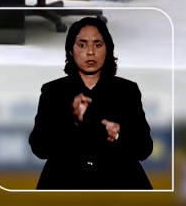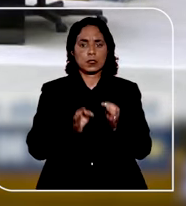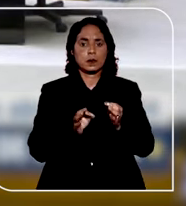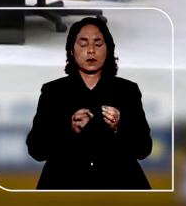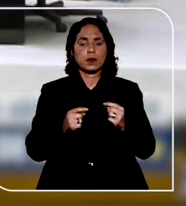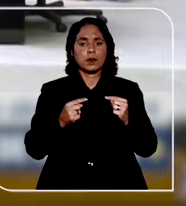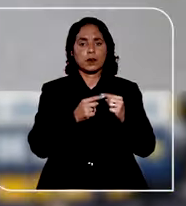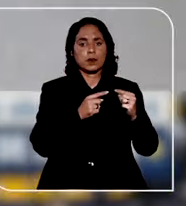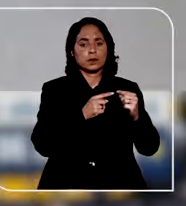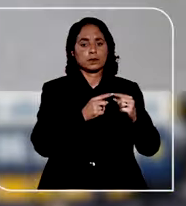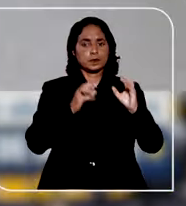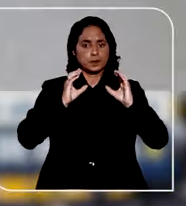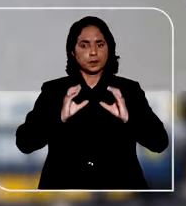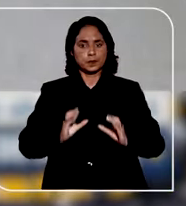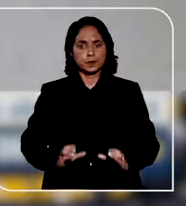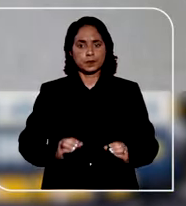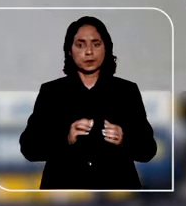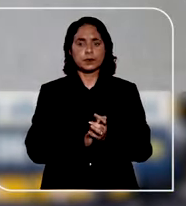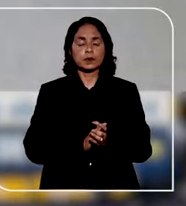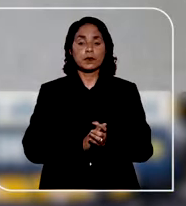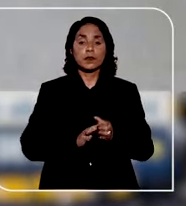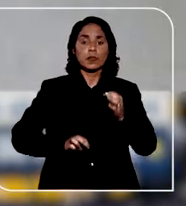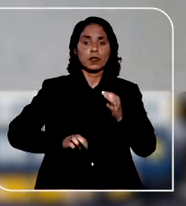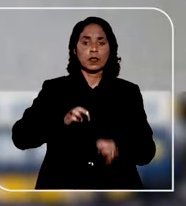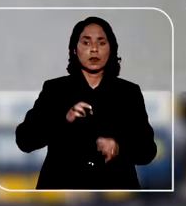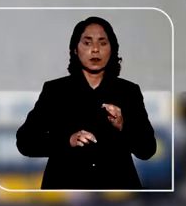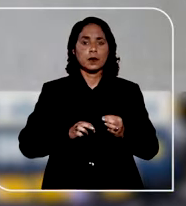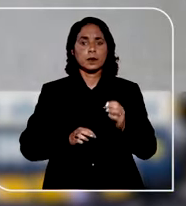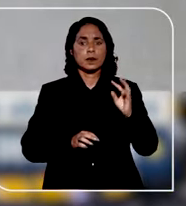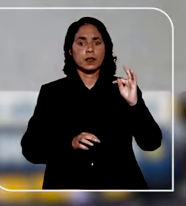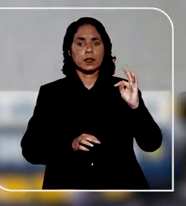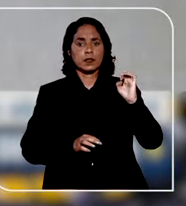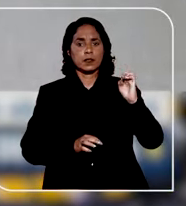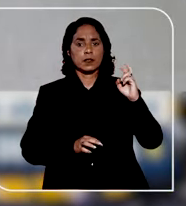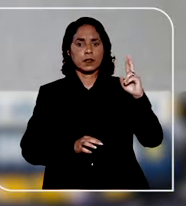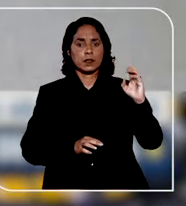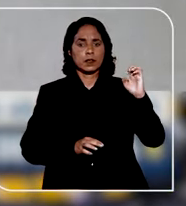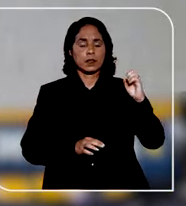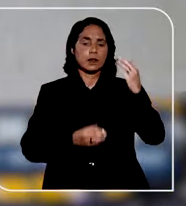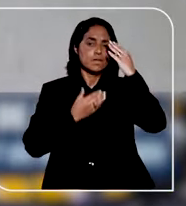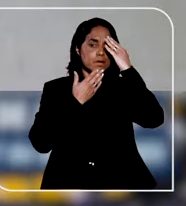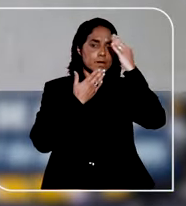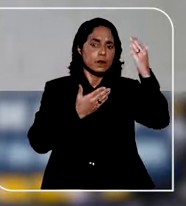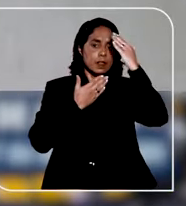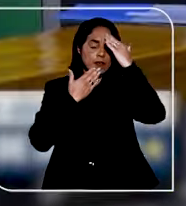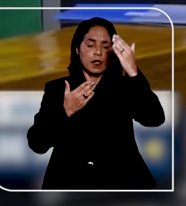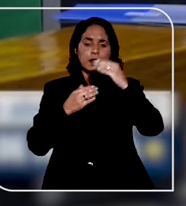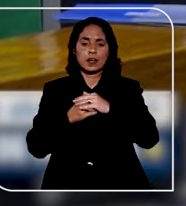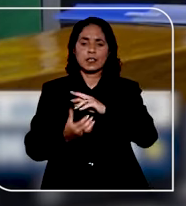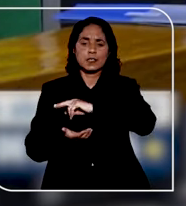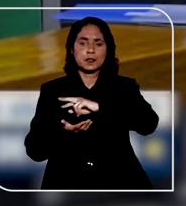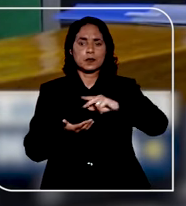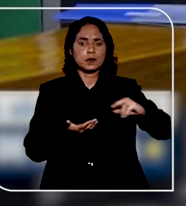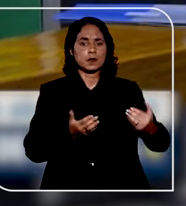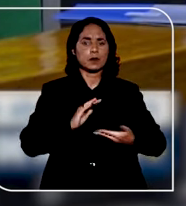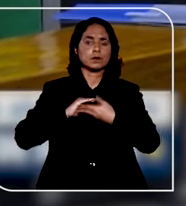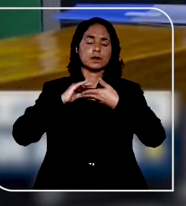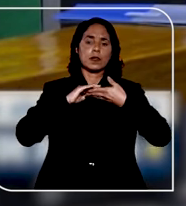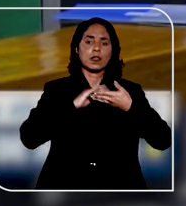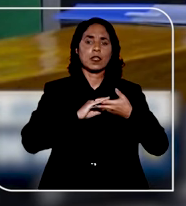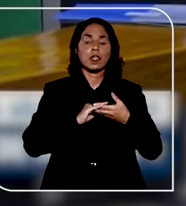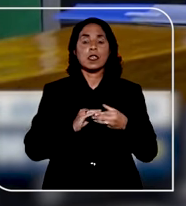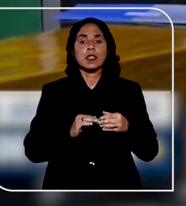da Cidadania a ministra Maria Teresa de Assis Moura agradeceu a homenagem do congresso nacional e em nome do